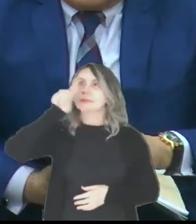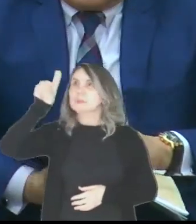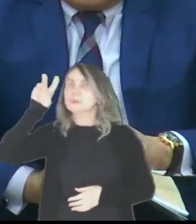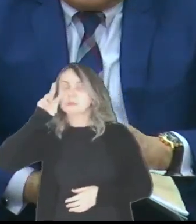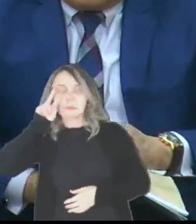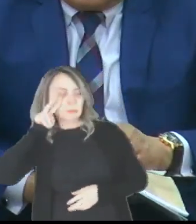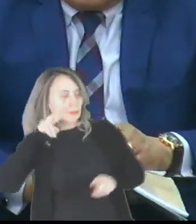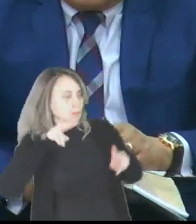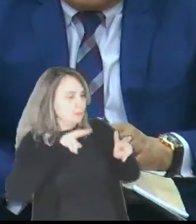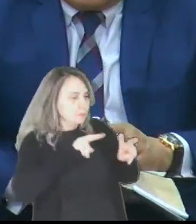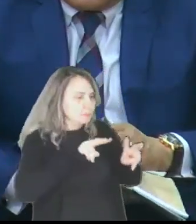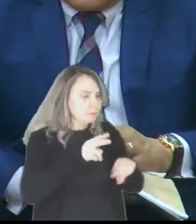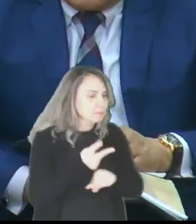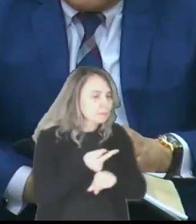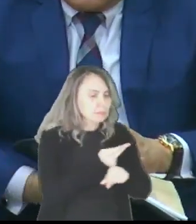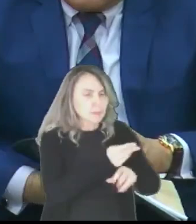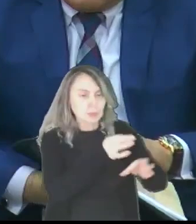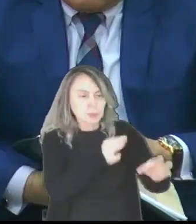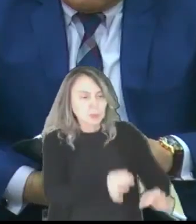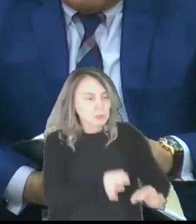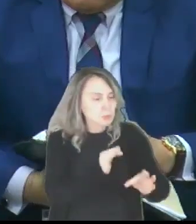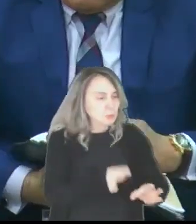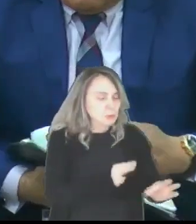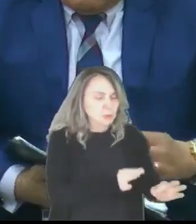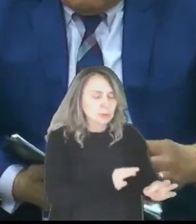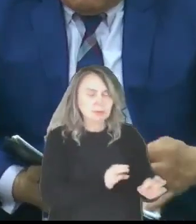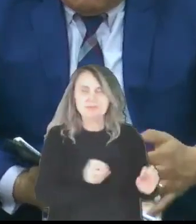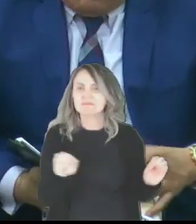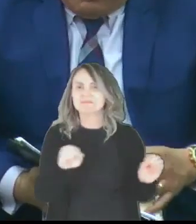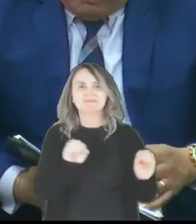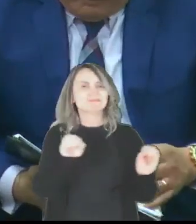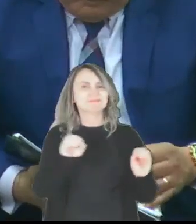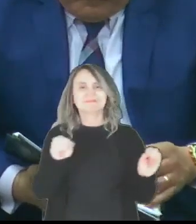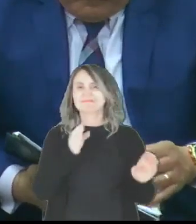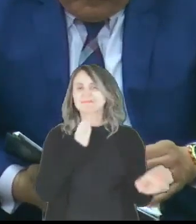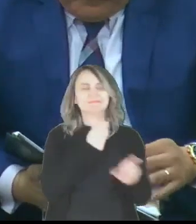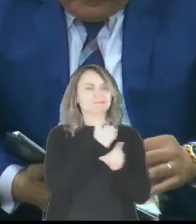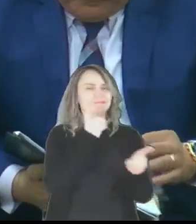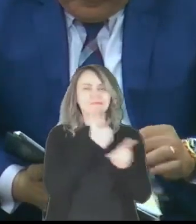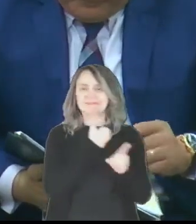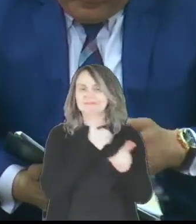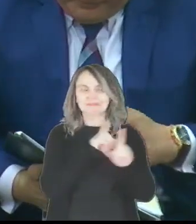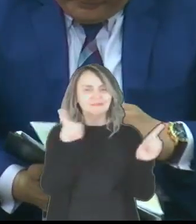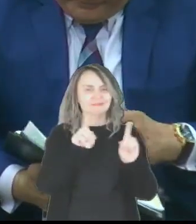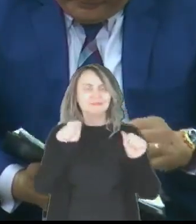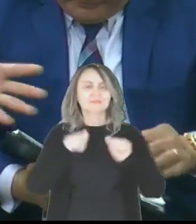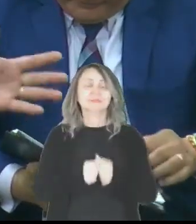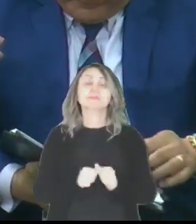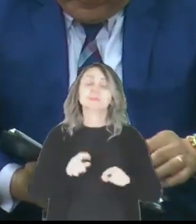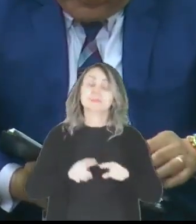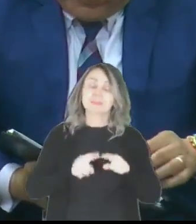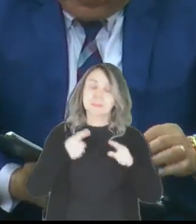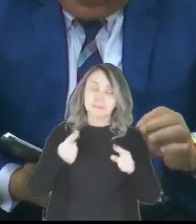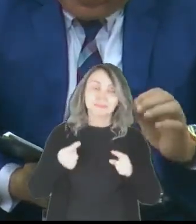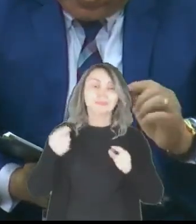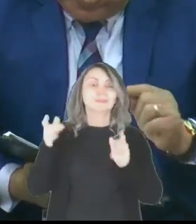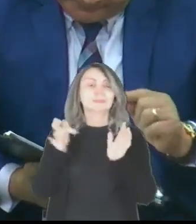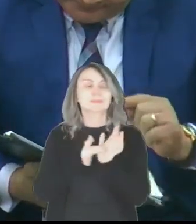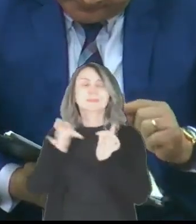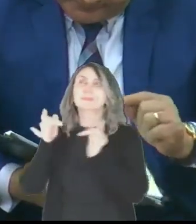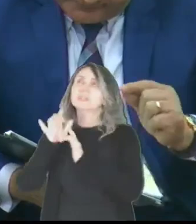justo e não achou nenhum sequer. Mas Jesus, ele veio com uma geada. Ele bateu na terra, mas ele não